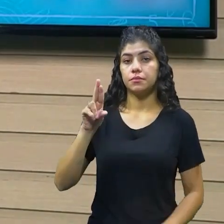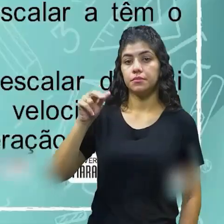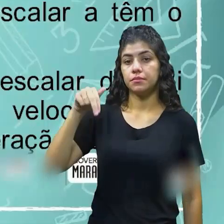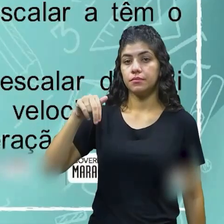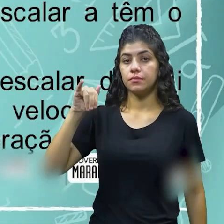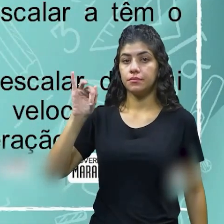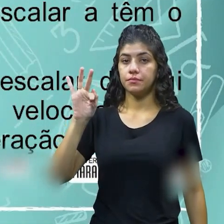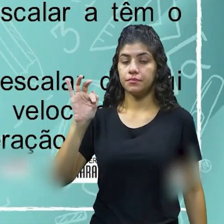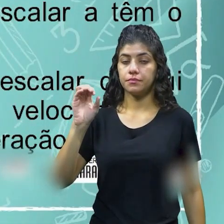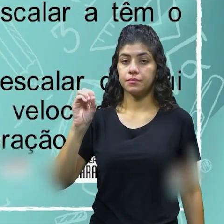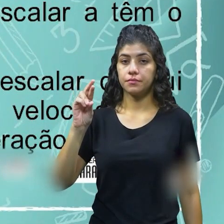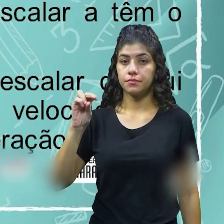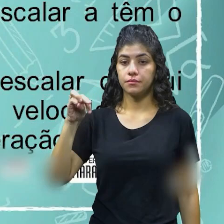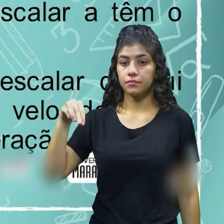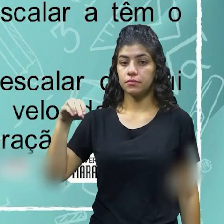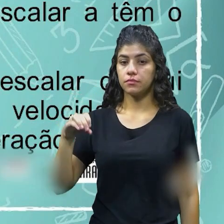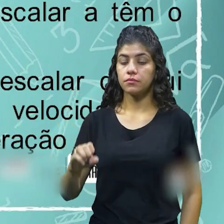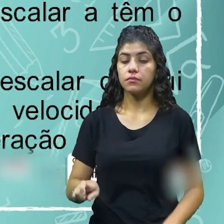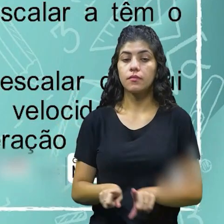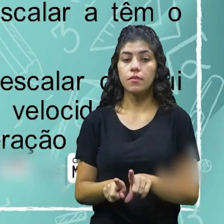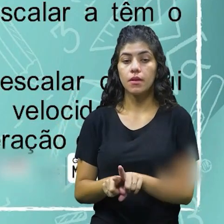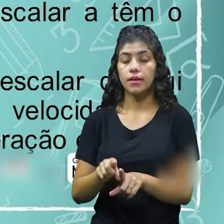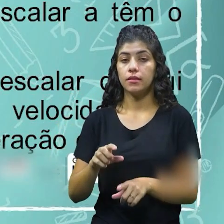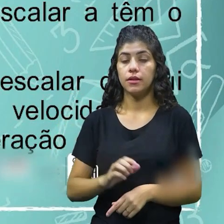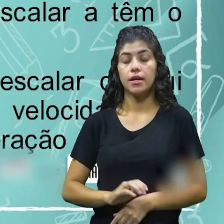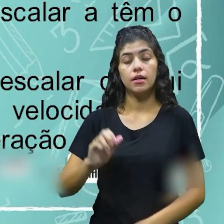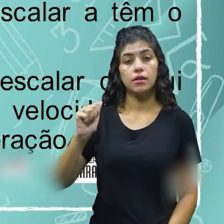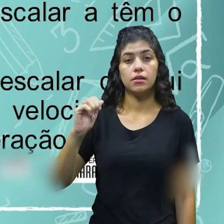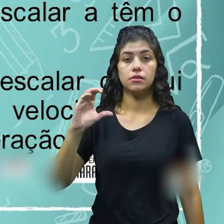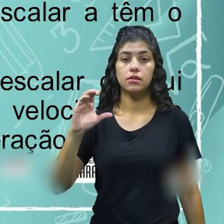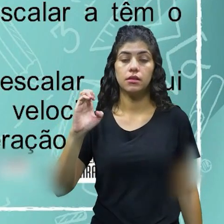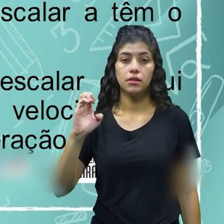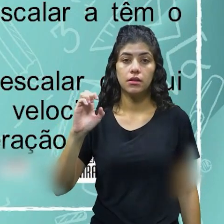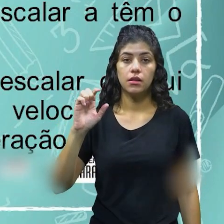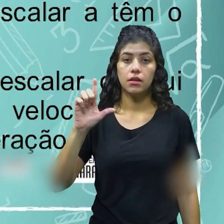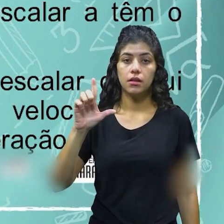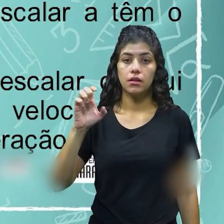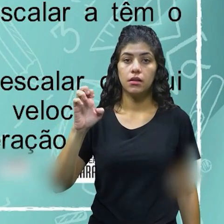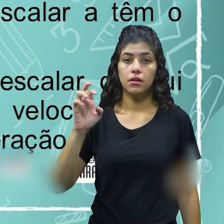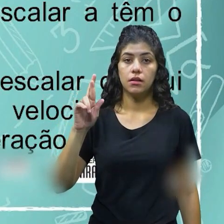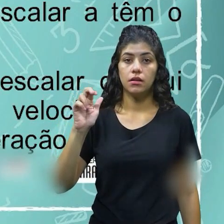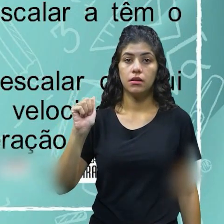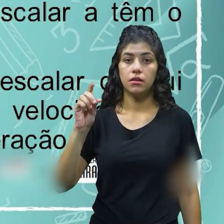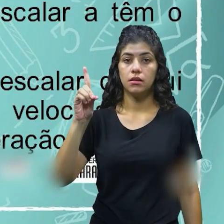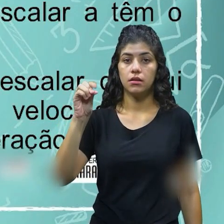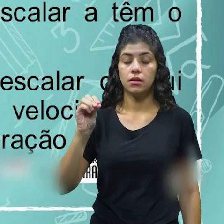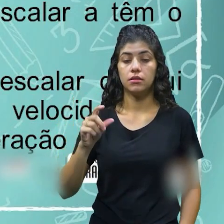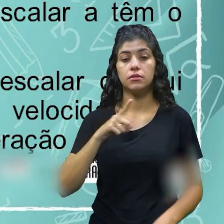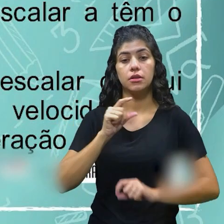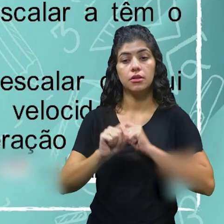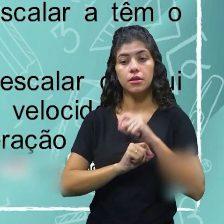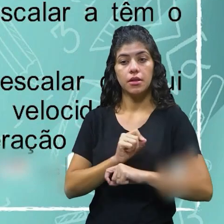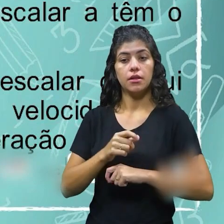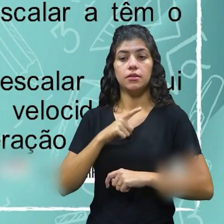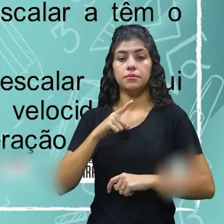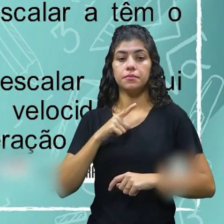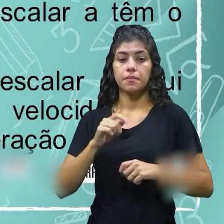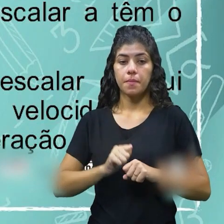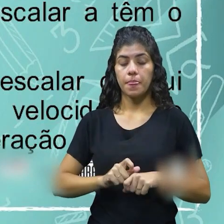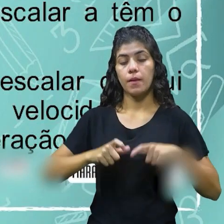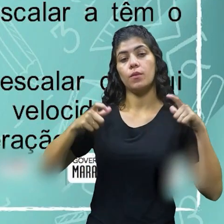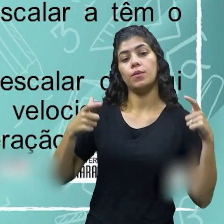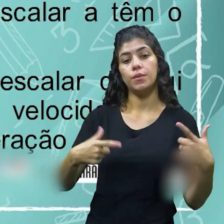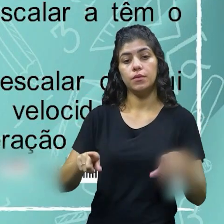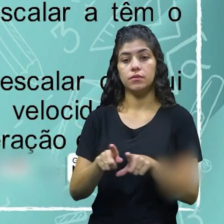uniforme. No movimento acelerado, como o próprio nome já sugere, o módulo da velocidade escalar tende a